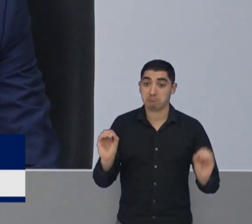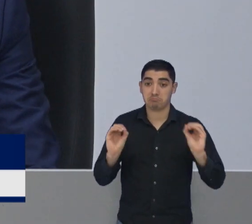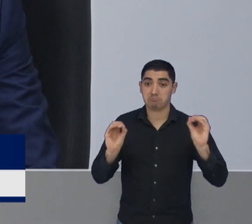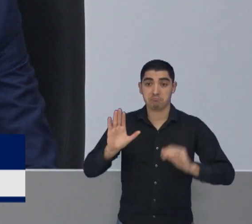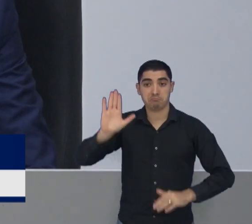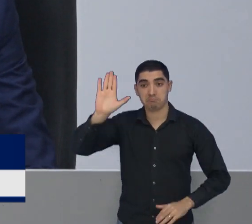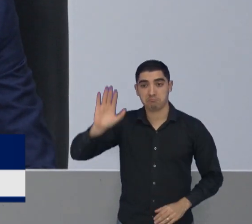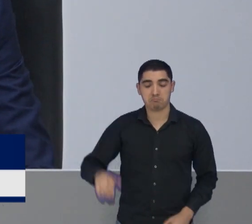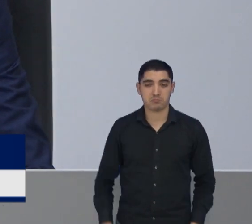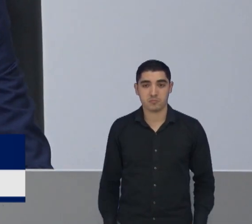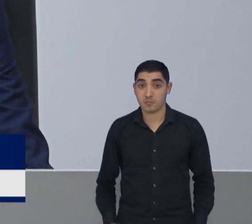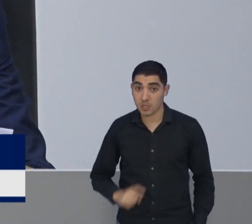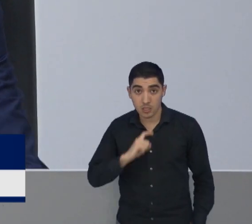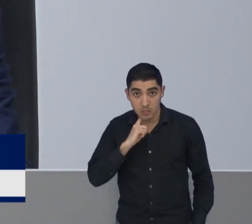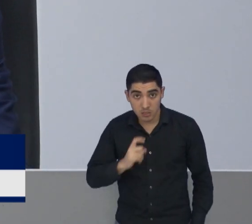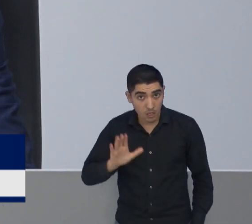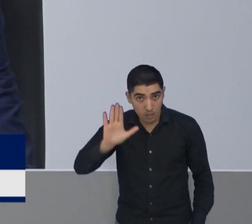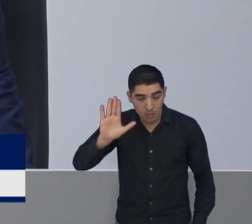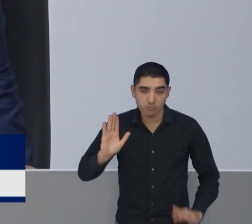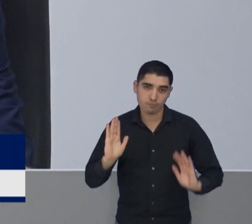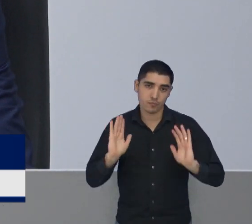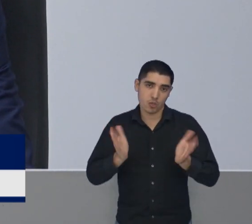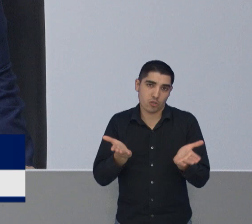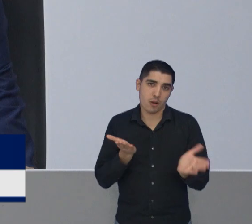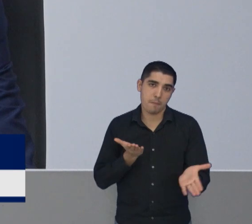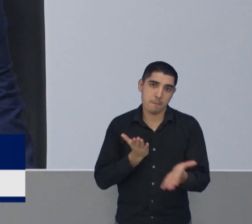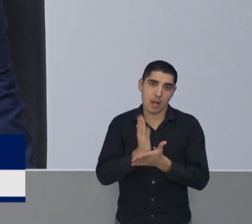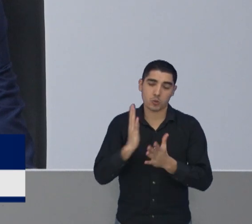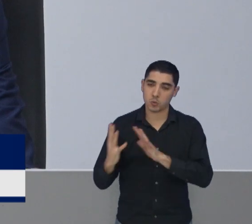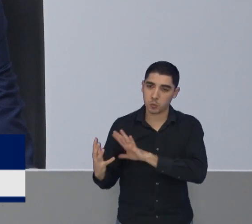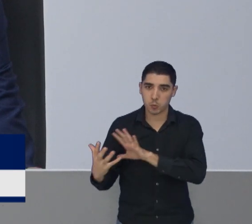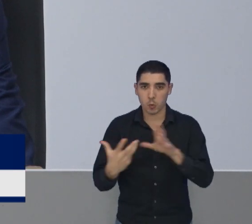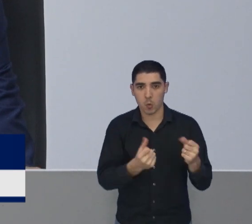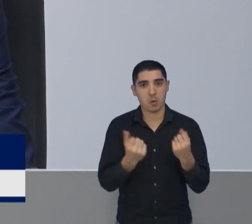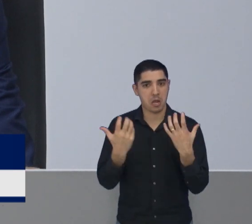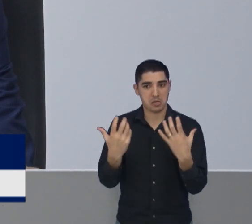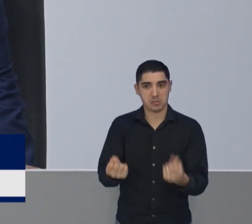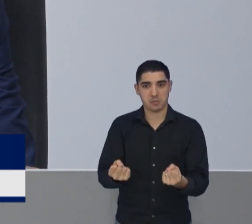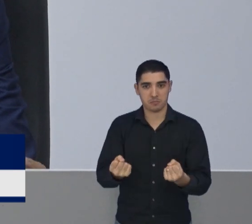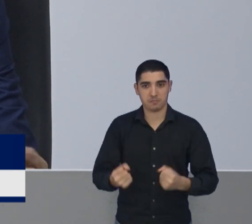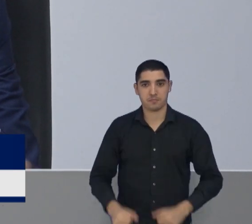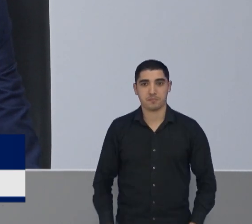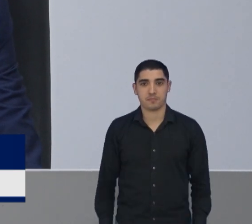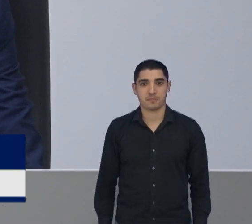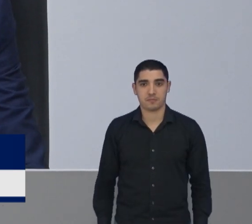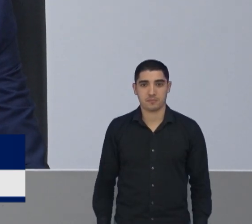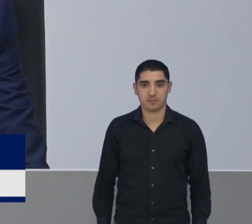voto contrário, senhor presidente. Sem nenhum voto contrário, está aprovado por unanimidade.